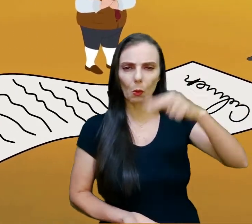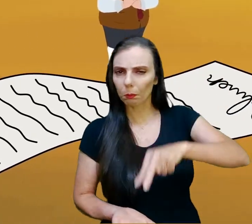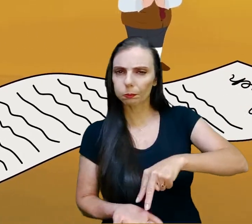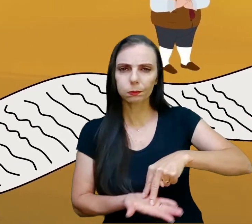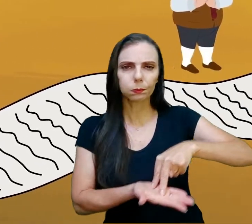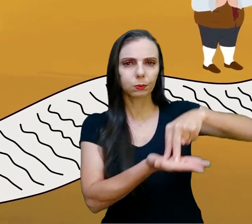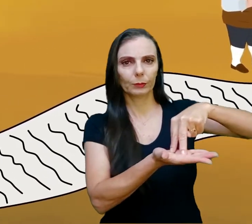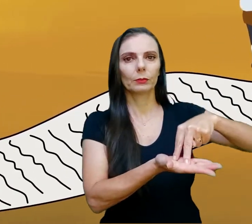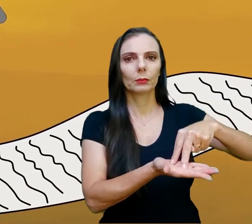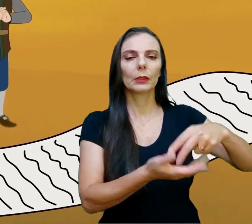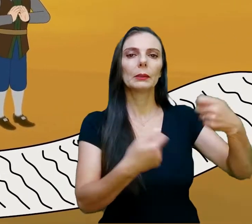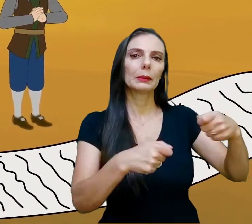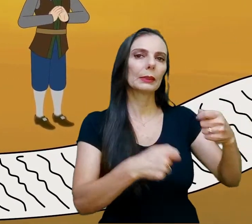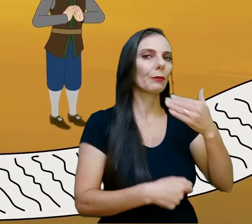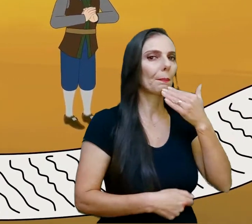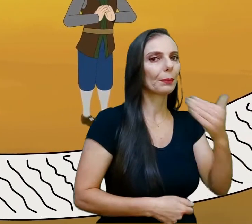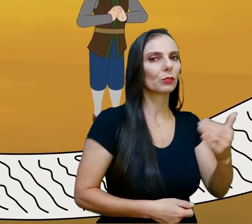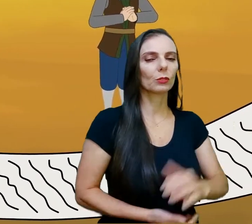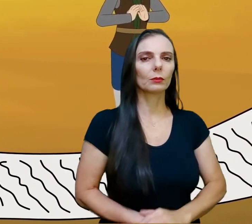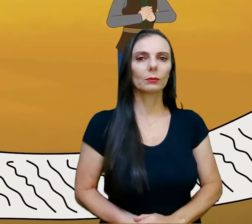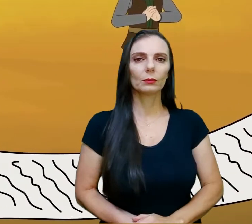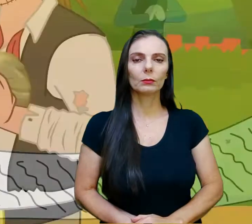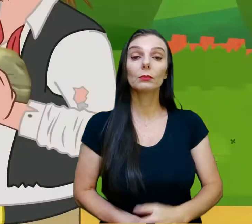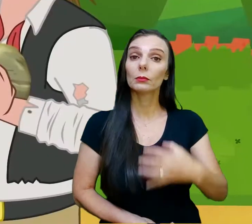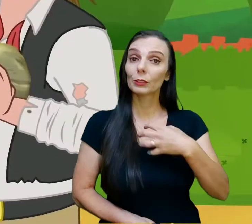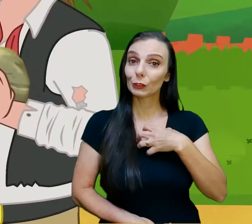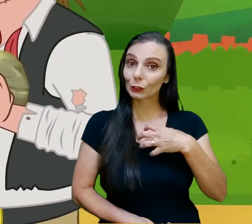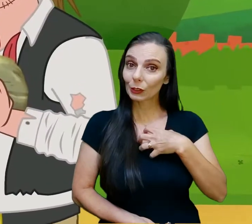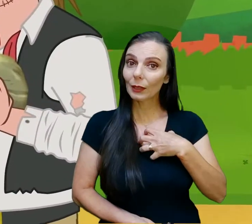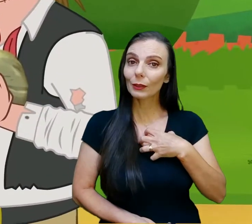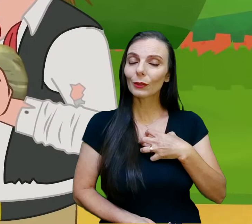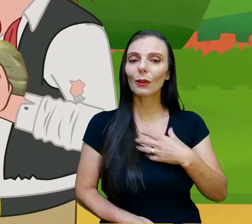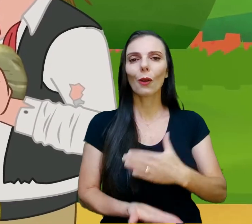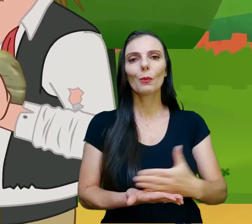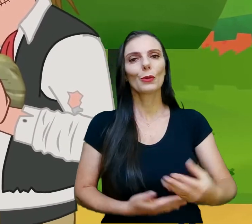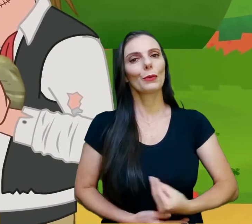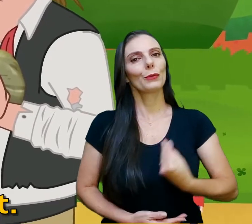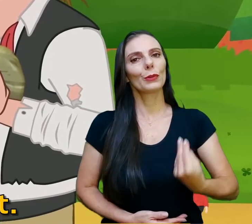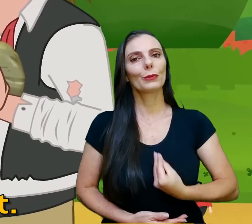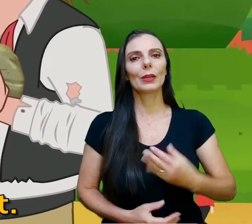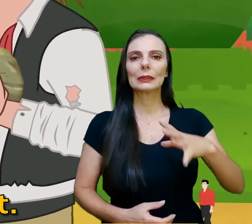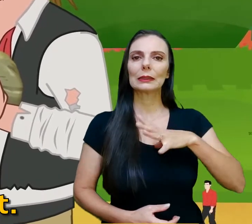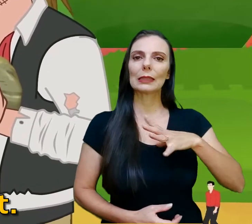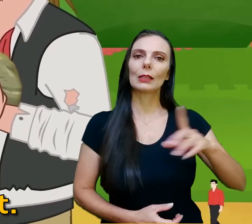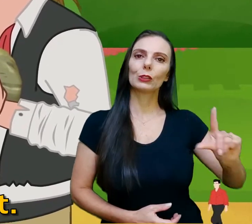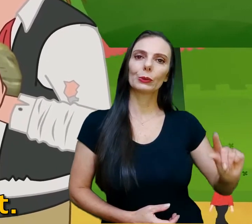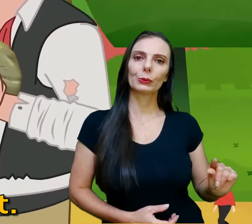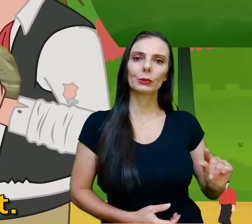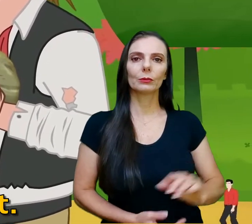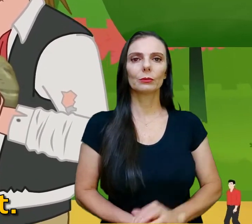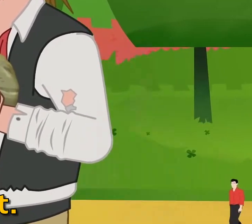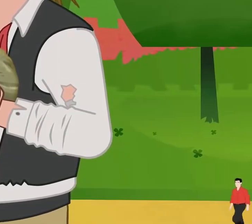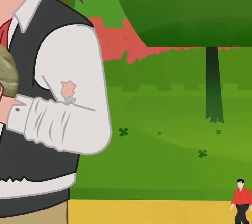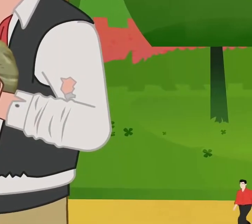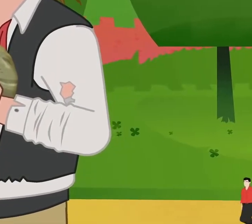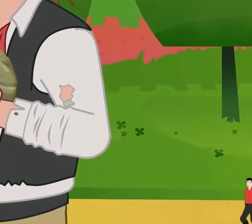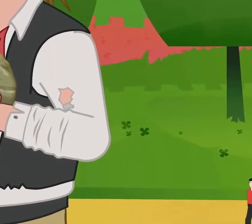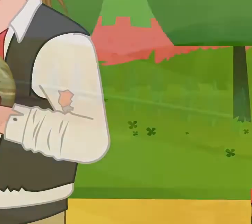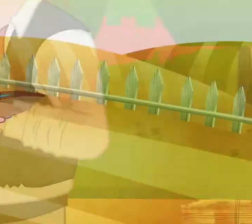com as mãos, ele precisava ter permissão. E sob essas circunstâncias, ele passou a viver em